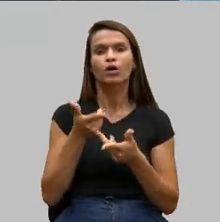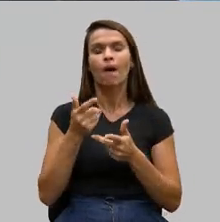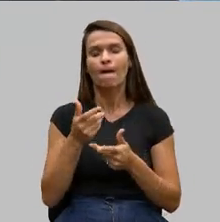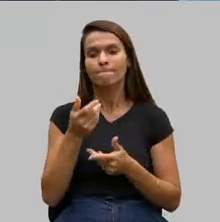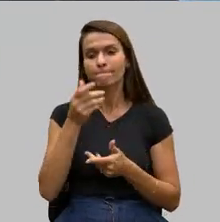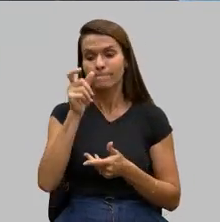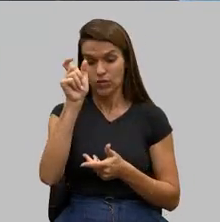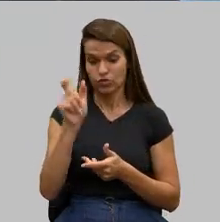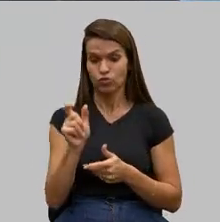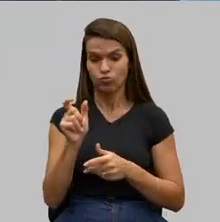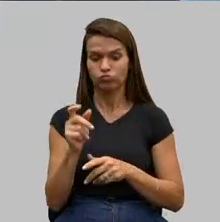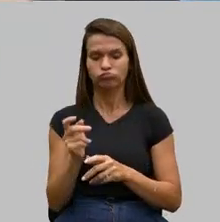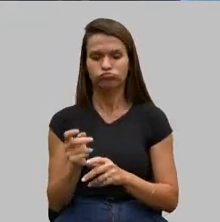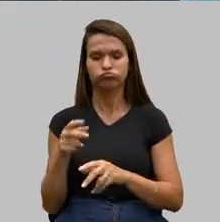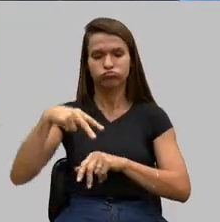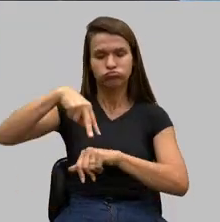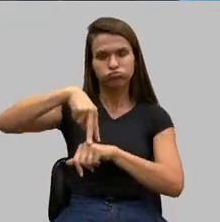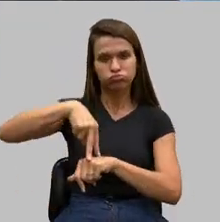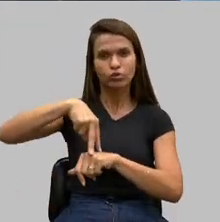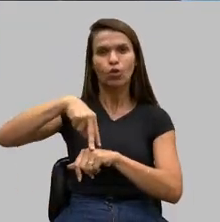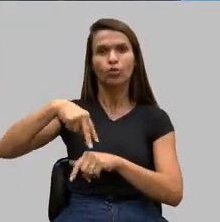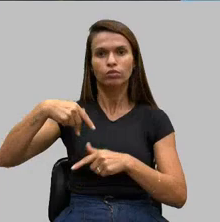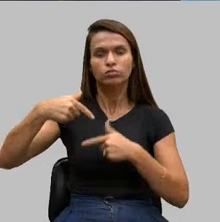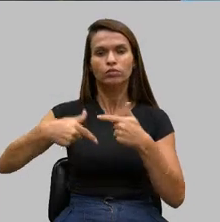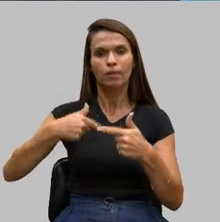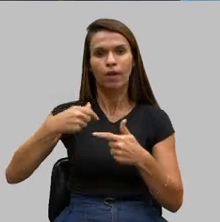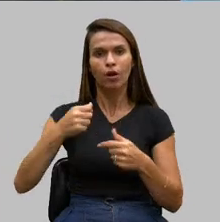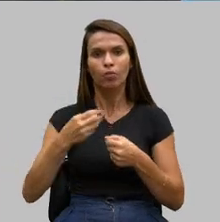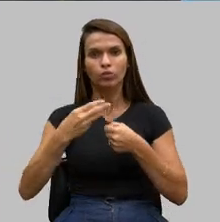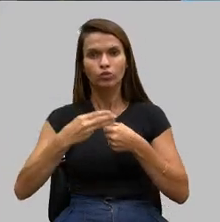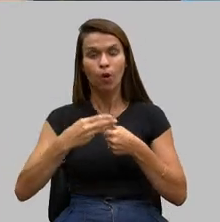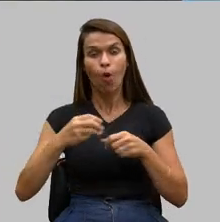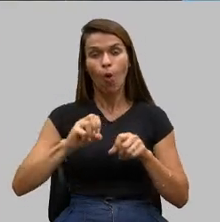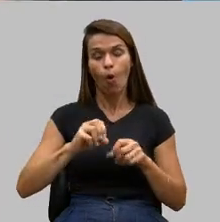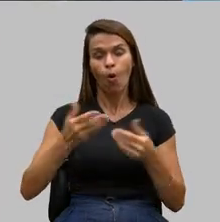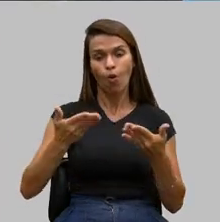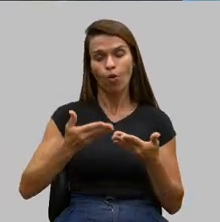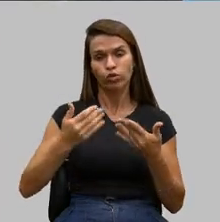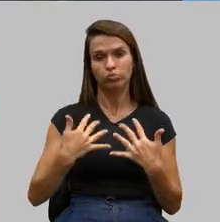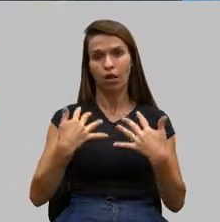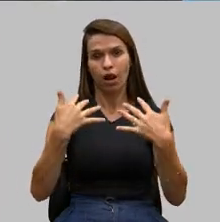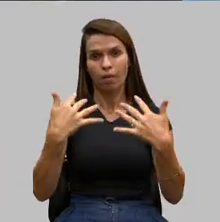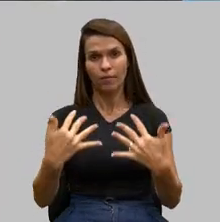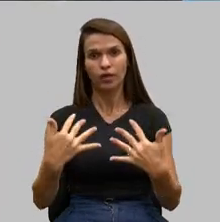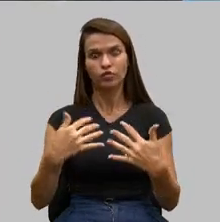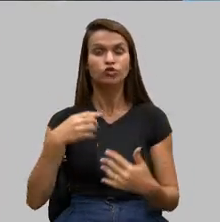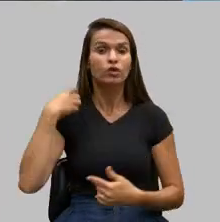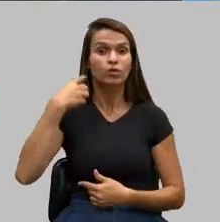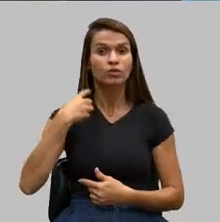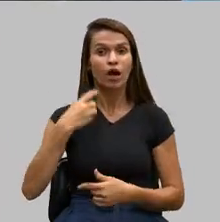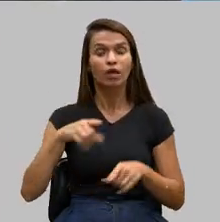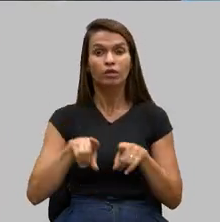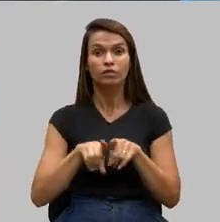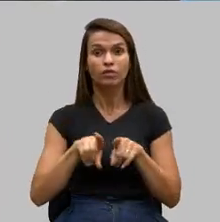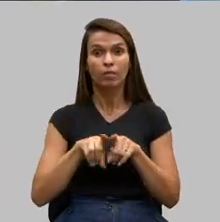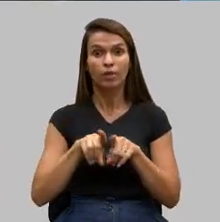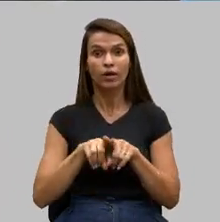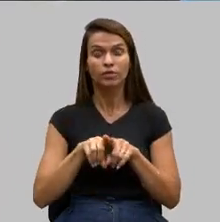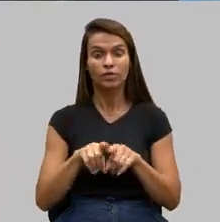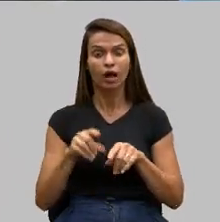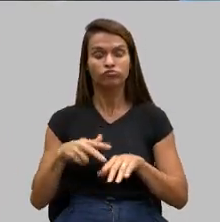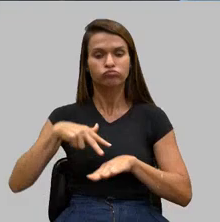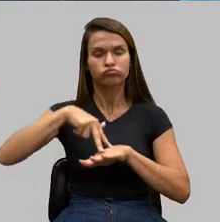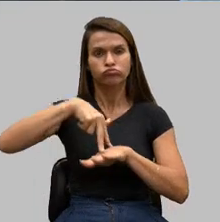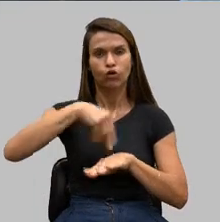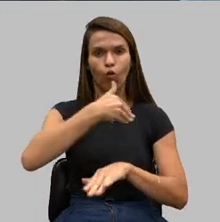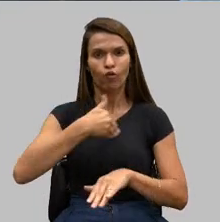frente do executivo Municipal hoje no Parlamento como Deputado e quem também está à frente do Governo do Estado